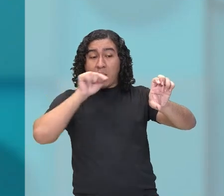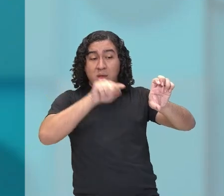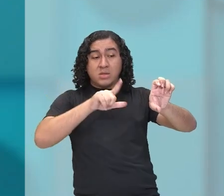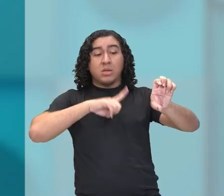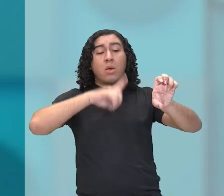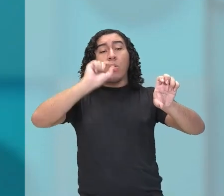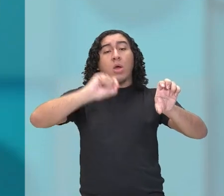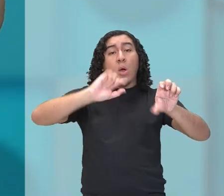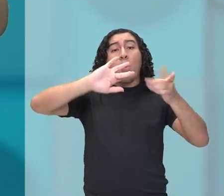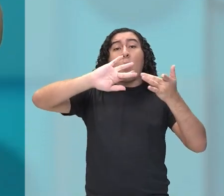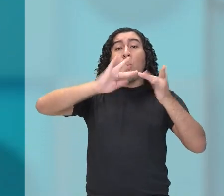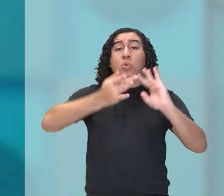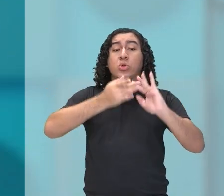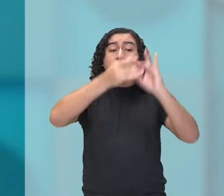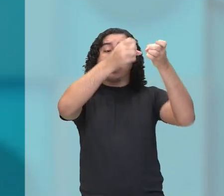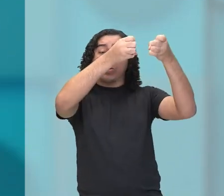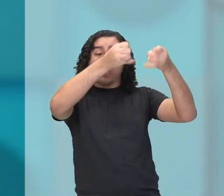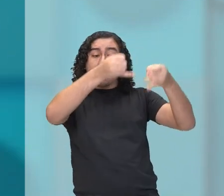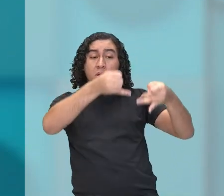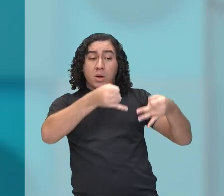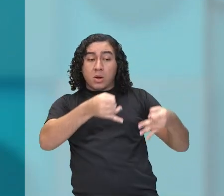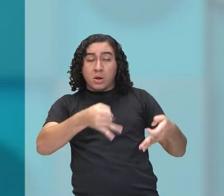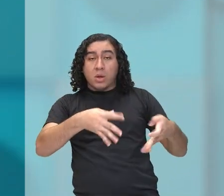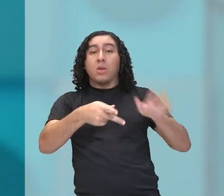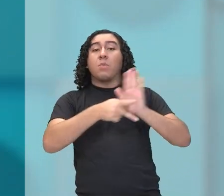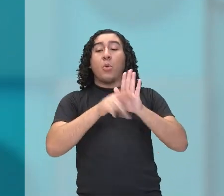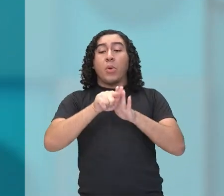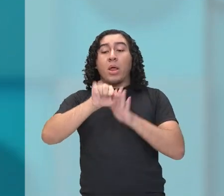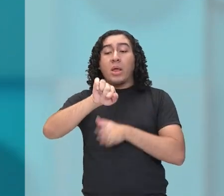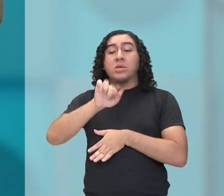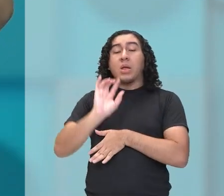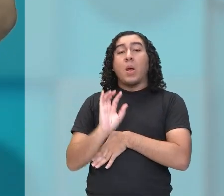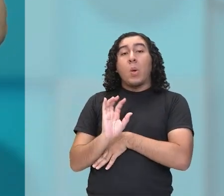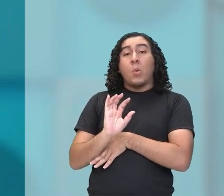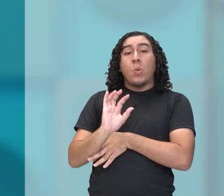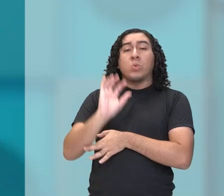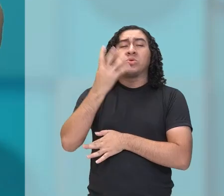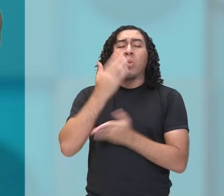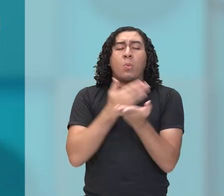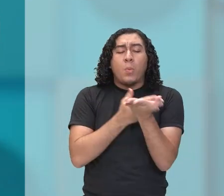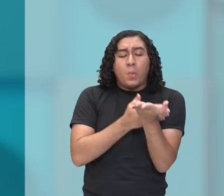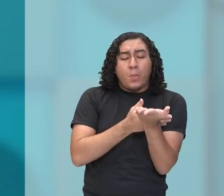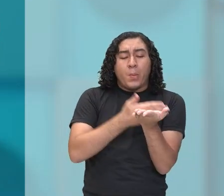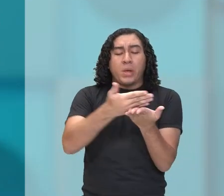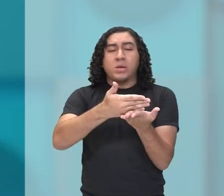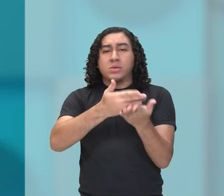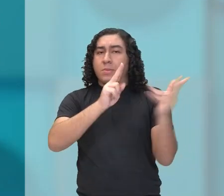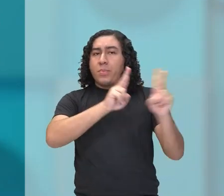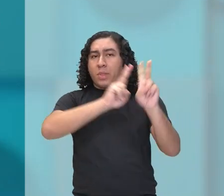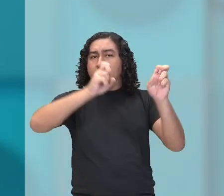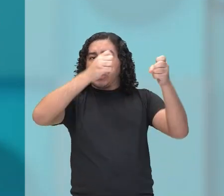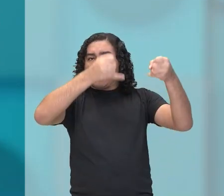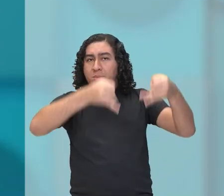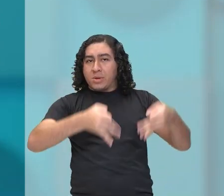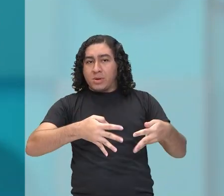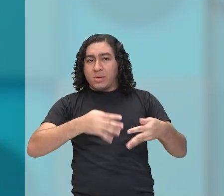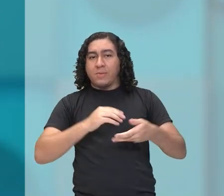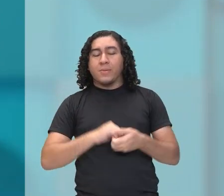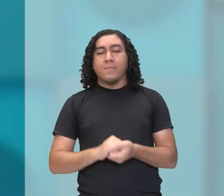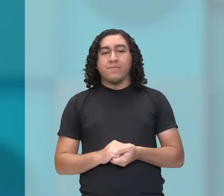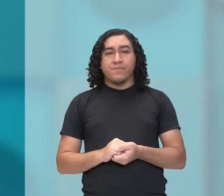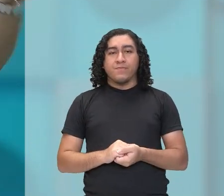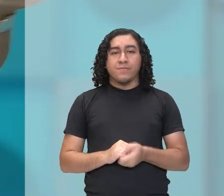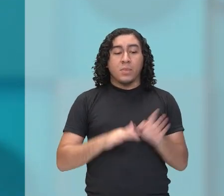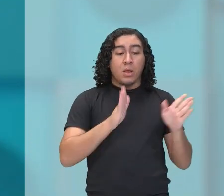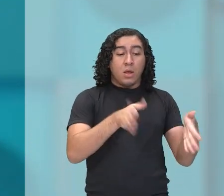uma contextualização a partir deste evento motivador. Começou a falar do tema, não é? E aí agora qual é o